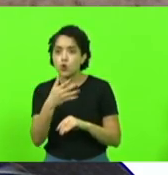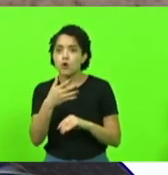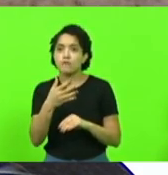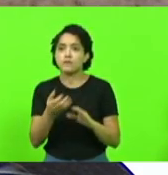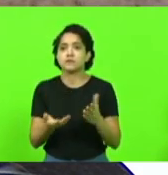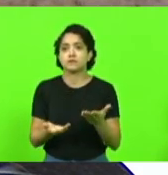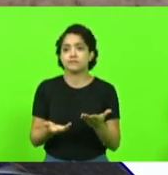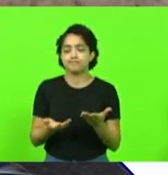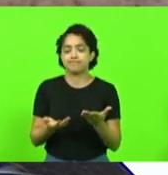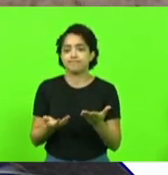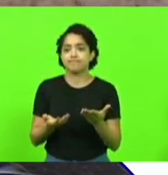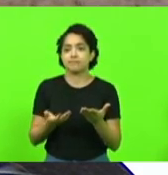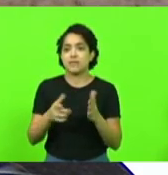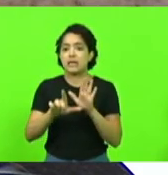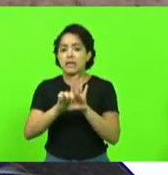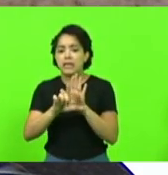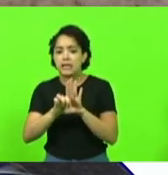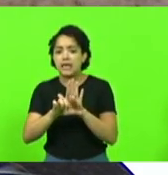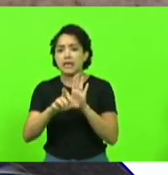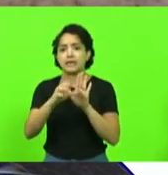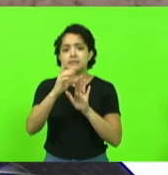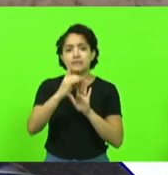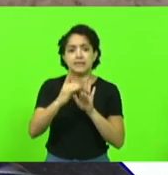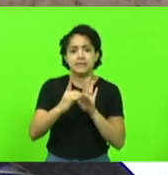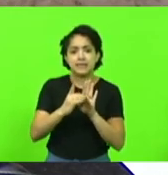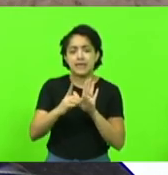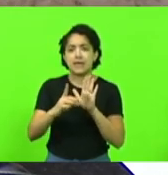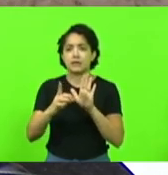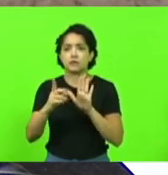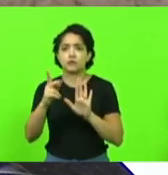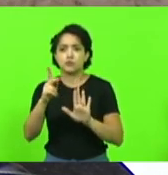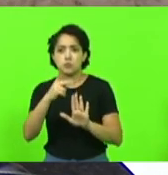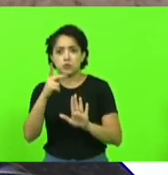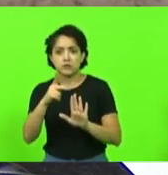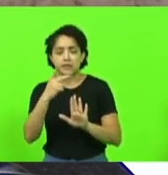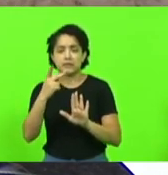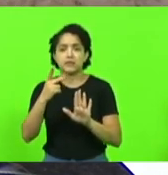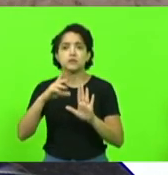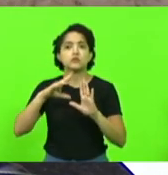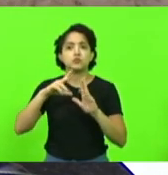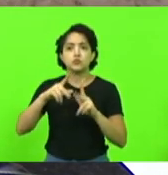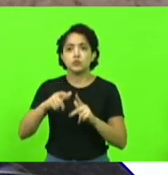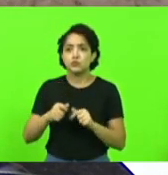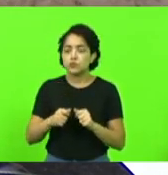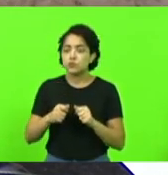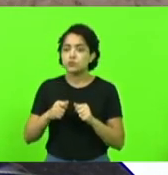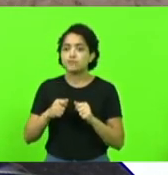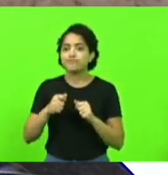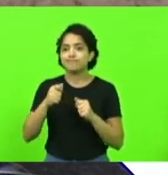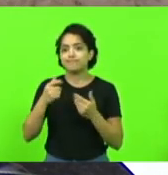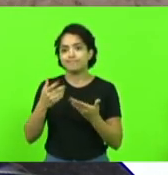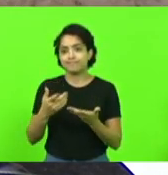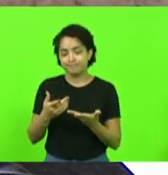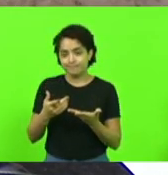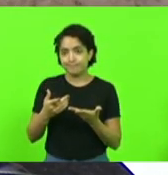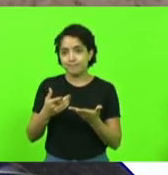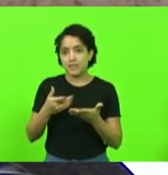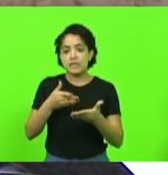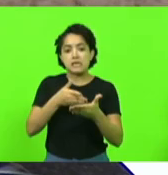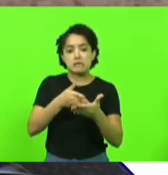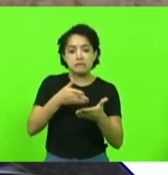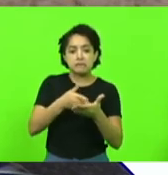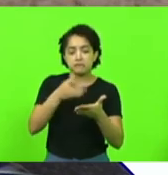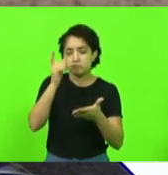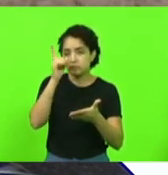Brasil. Leis, decretos, portarias, tudo feito para dificultar a vida de quem quer